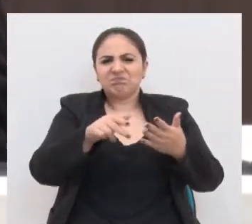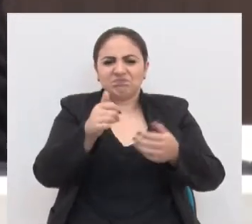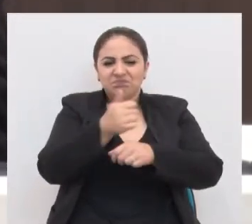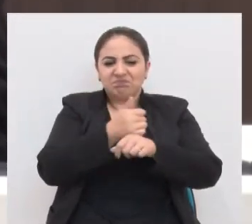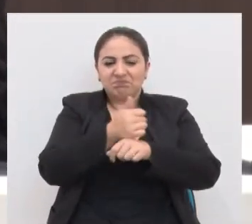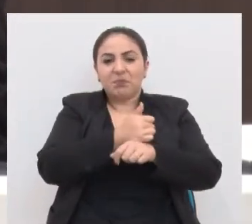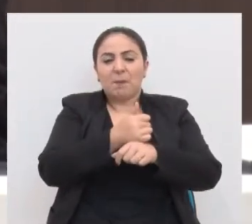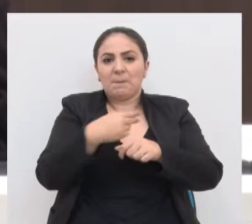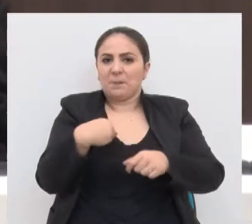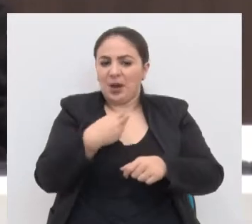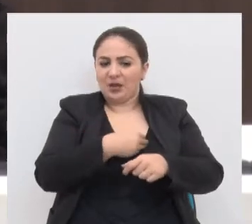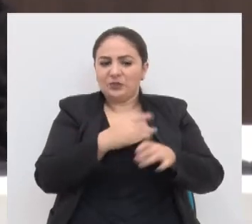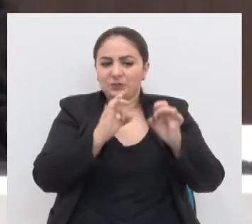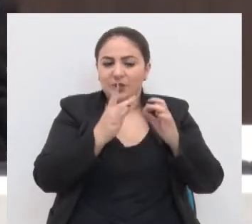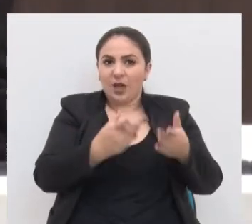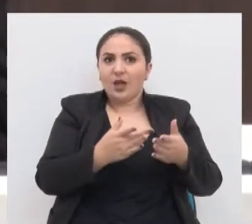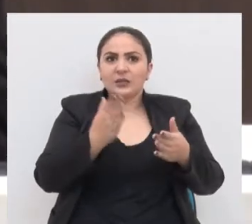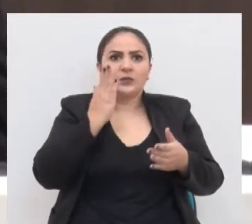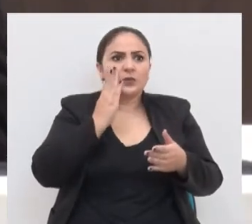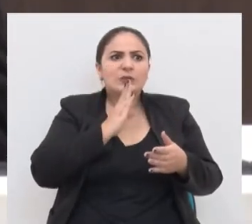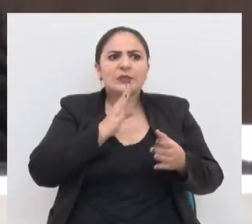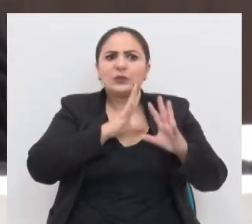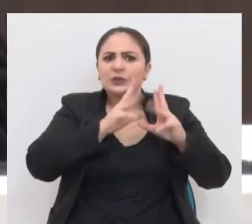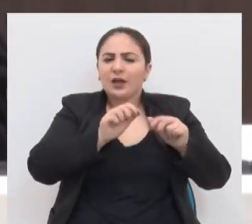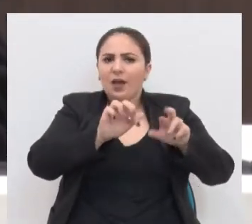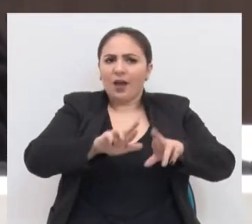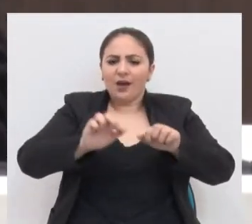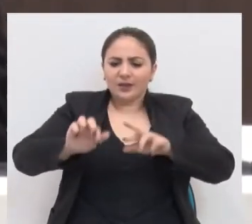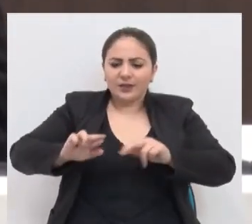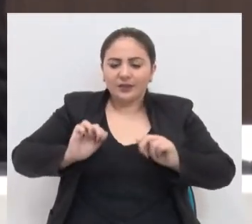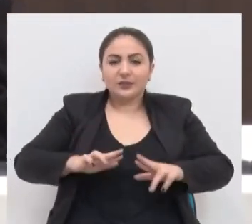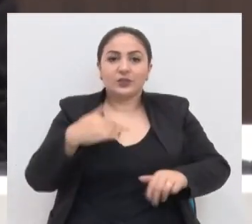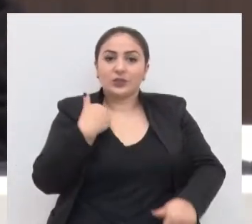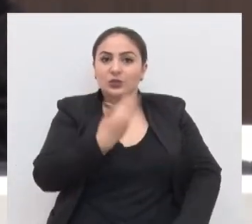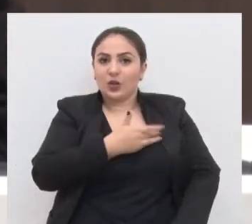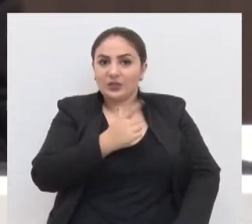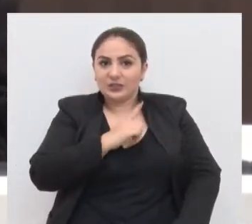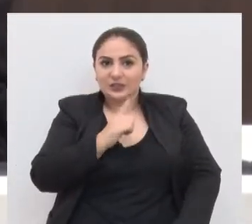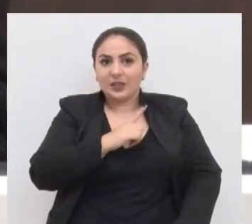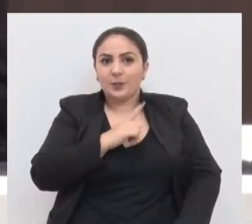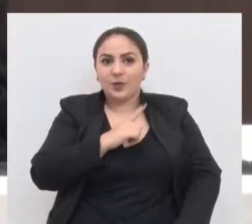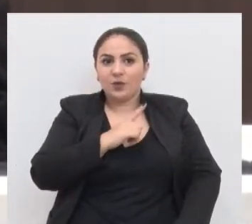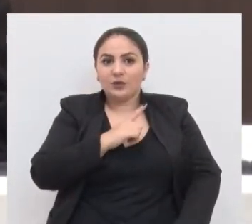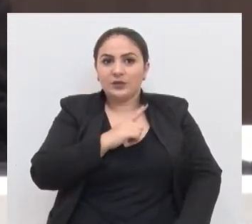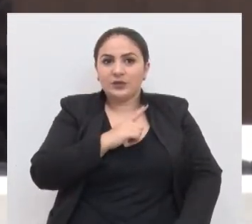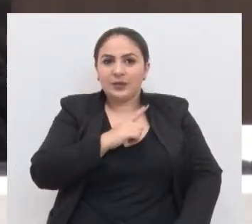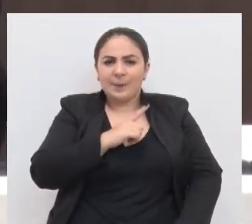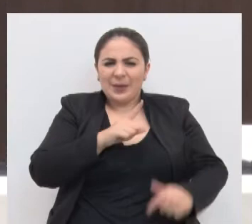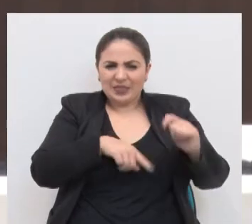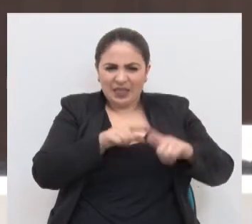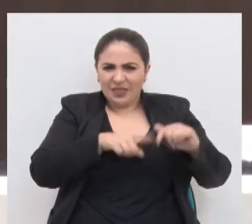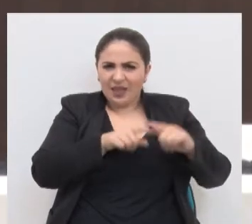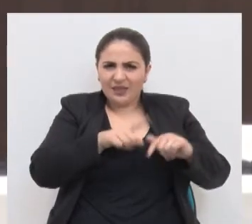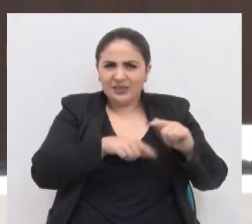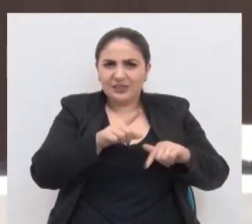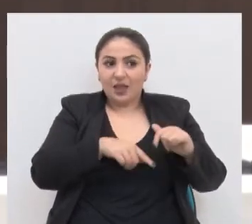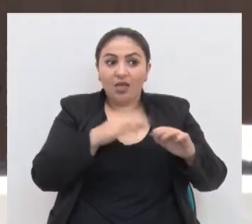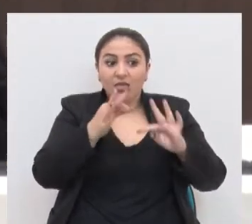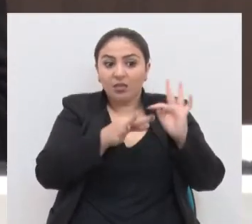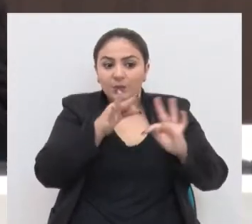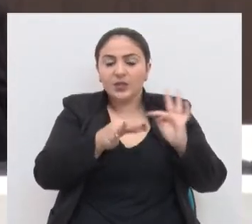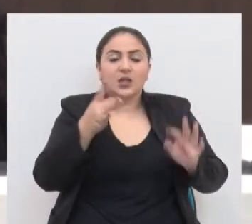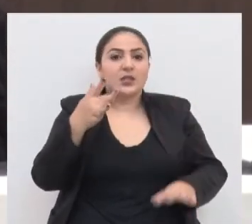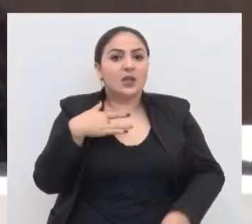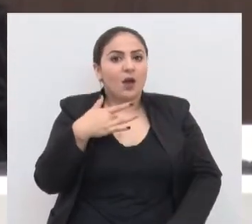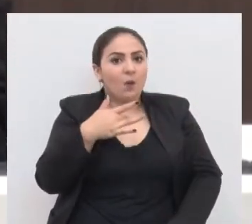de profissionais médicos, especialistas em todos os setores, nós temos aparelhos que